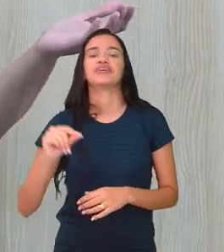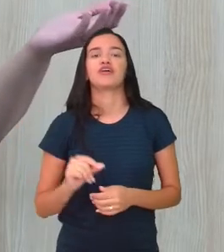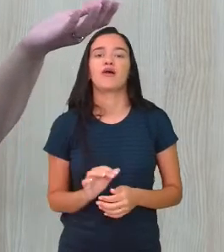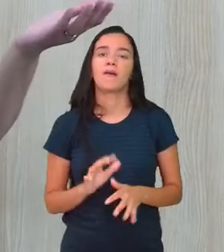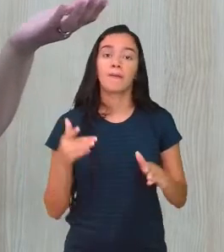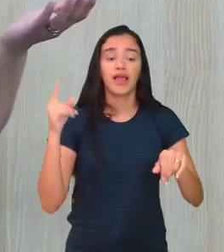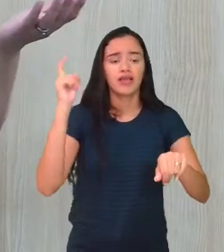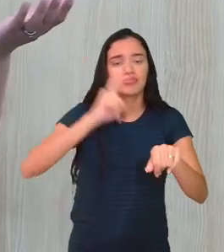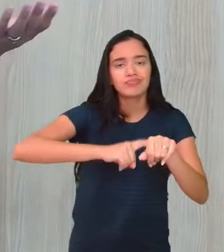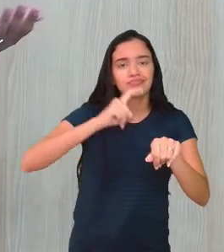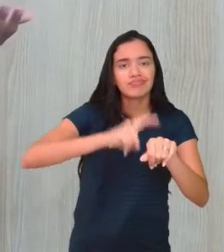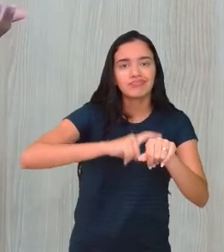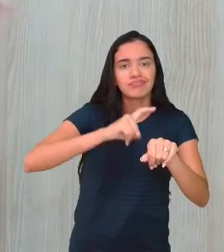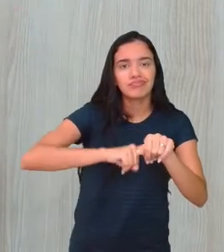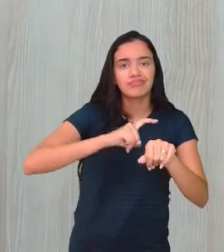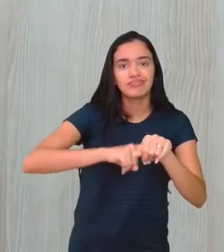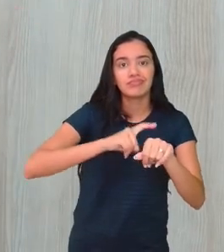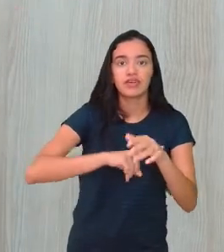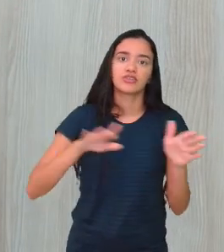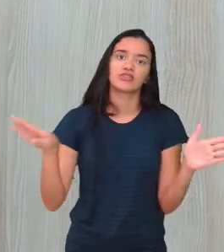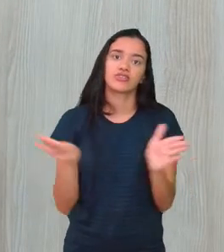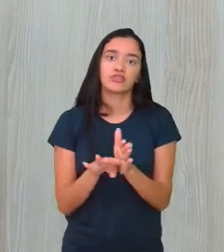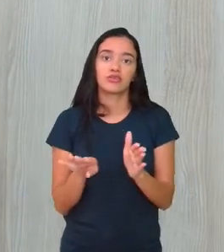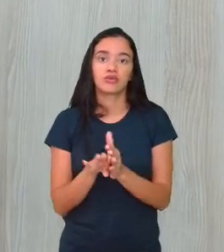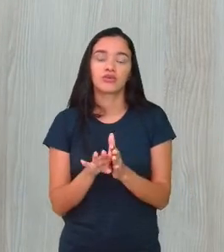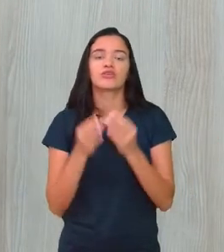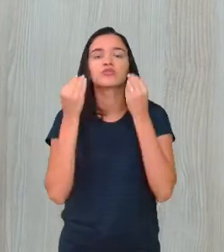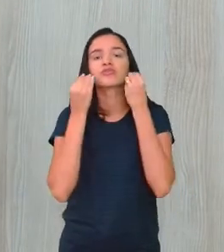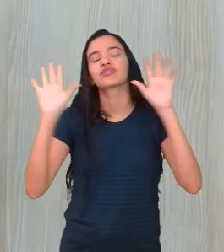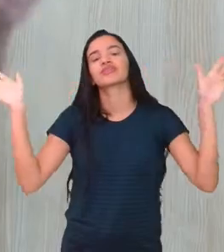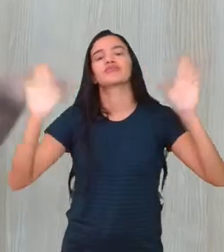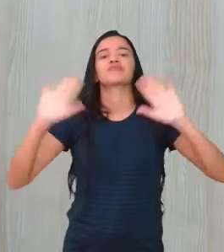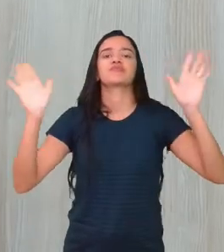que é a hora... Chegou. Então,